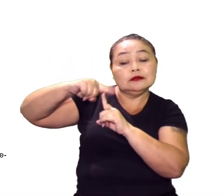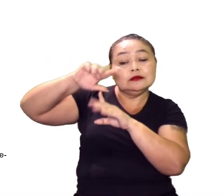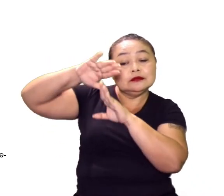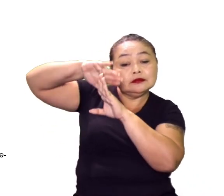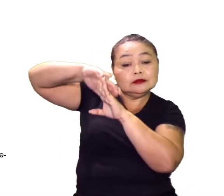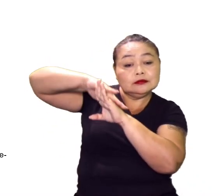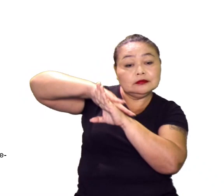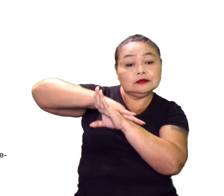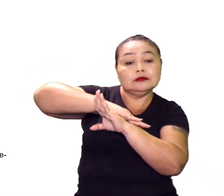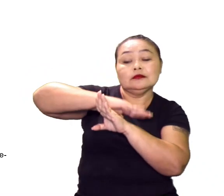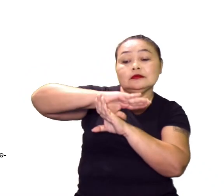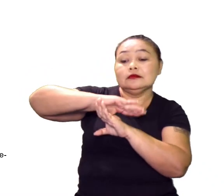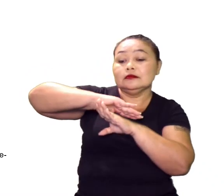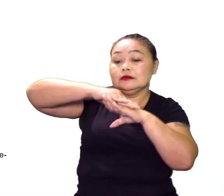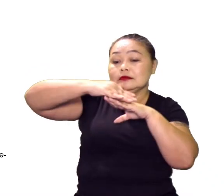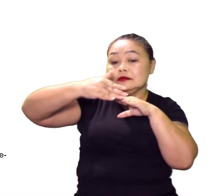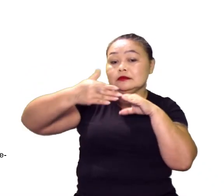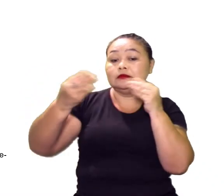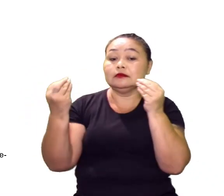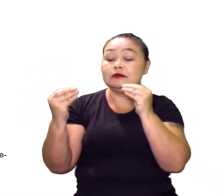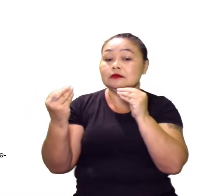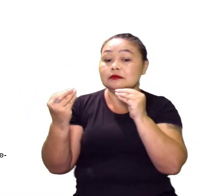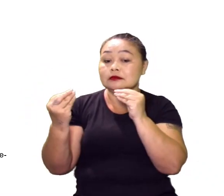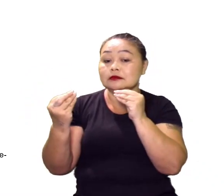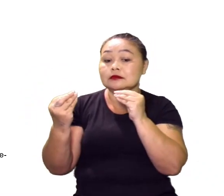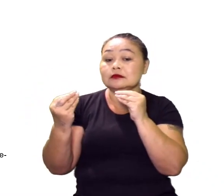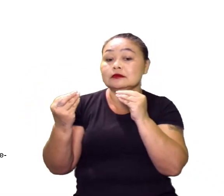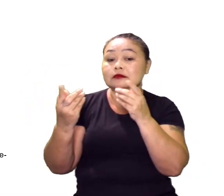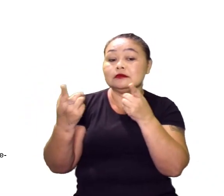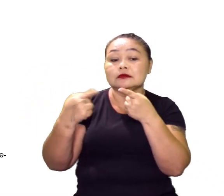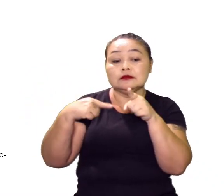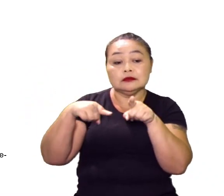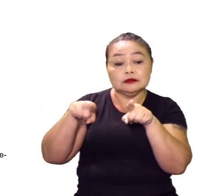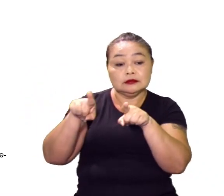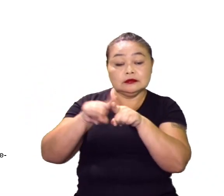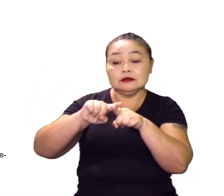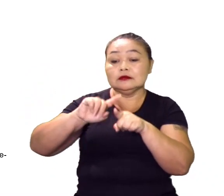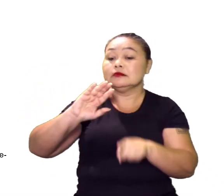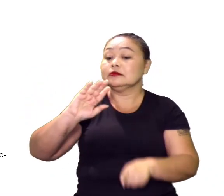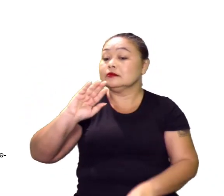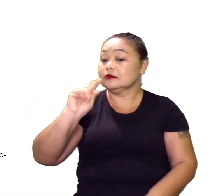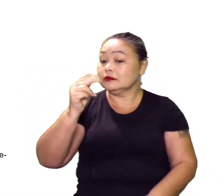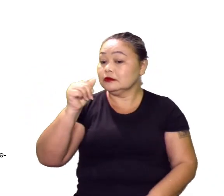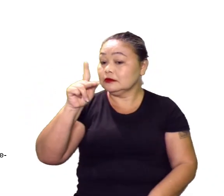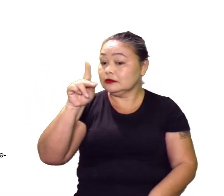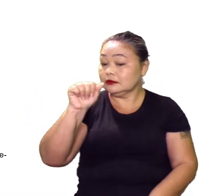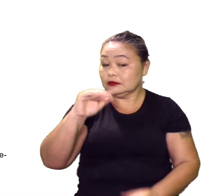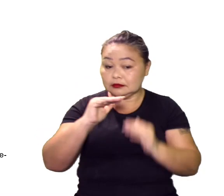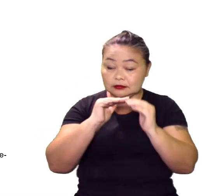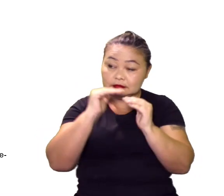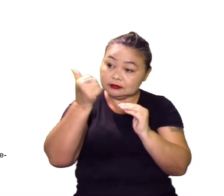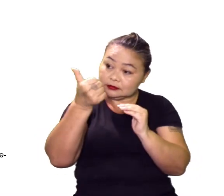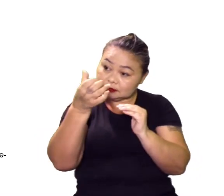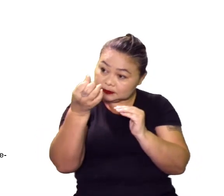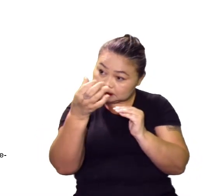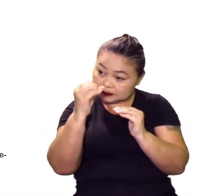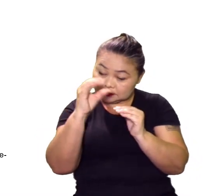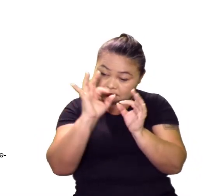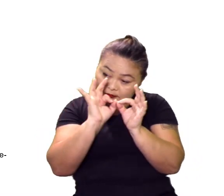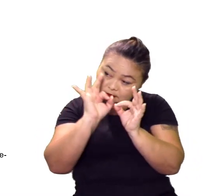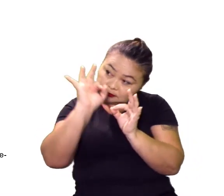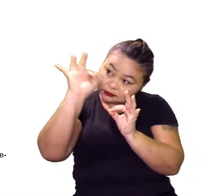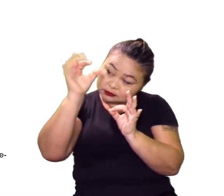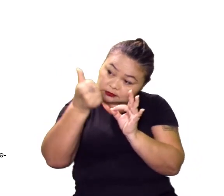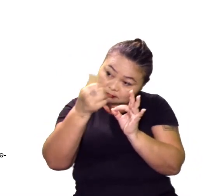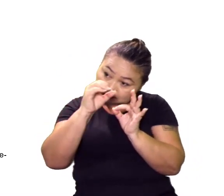o planalto forma. As chapadas, que são as formações que estão acima de 600 metros,